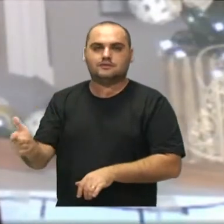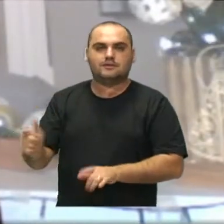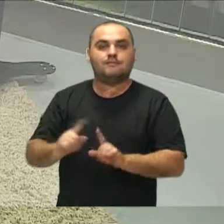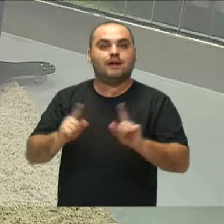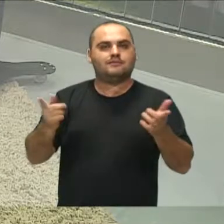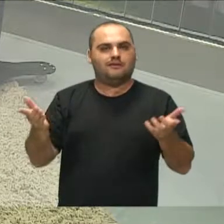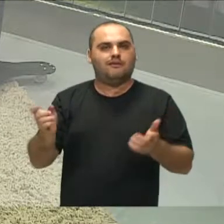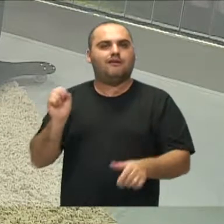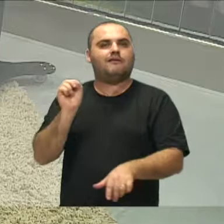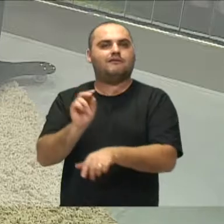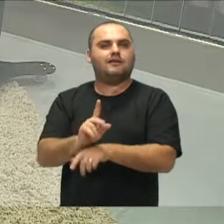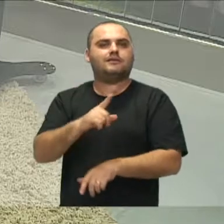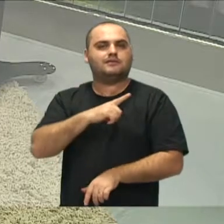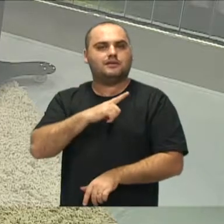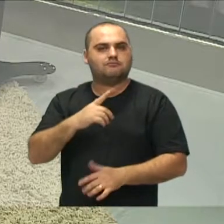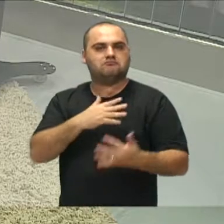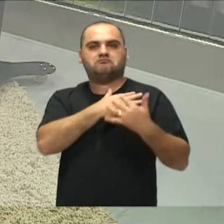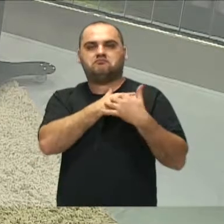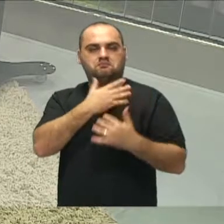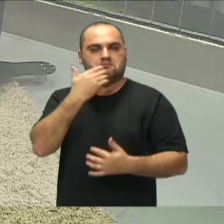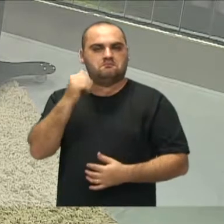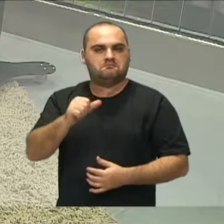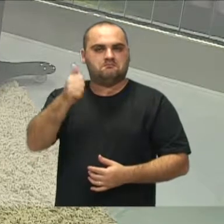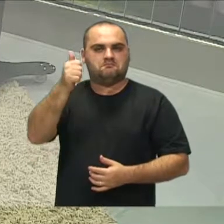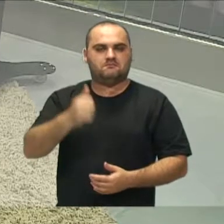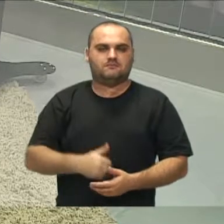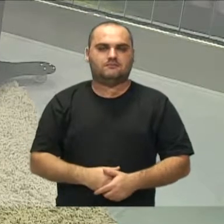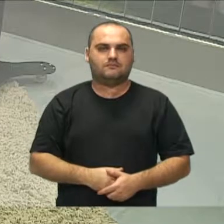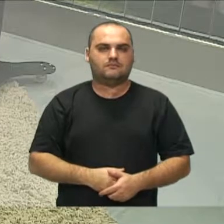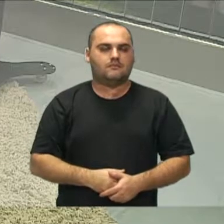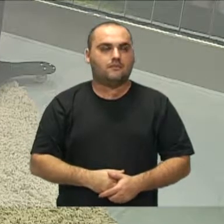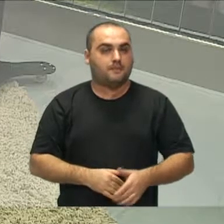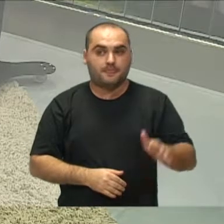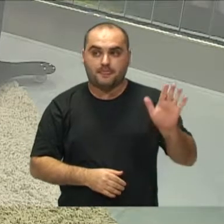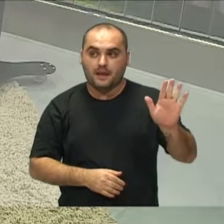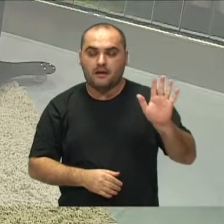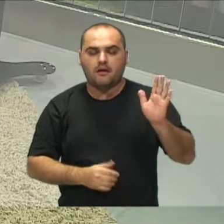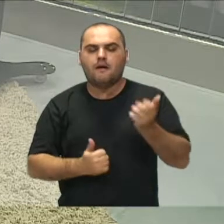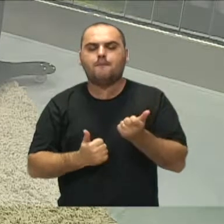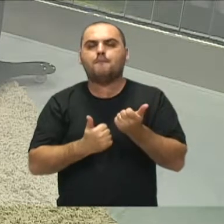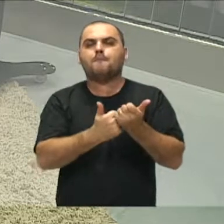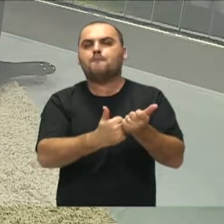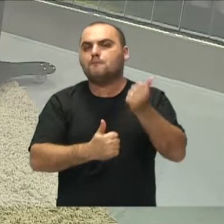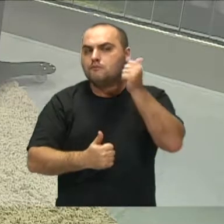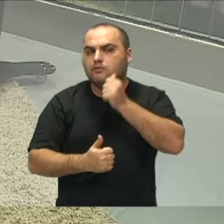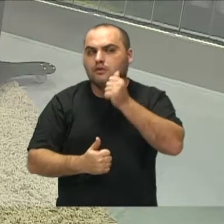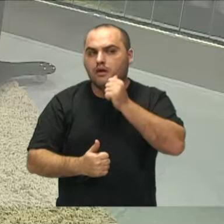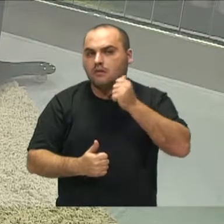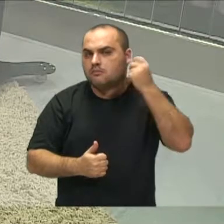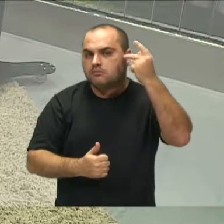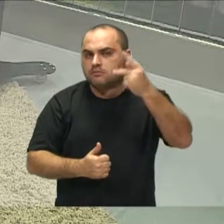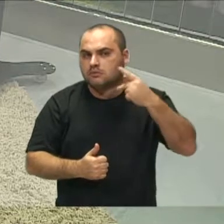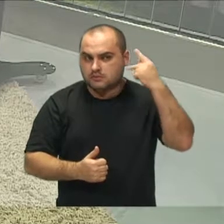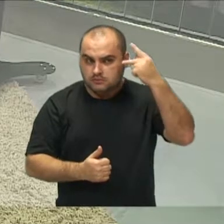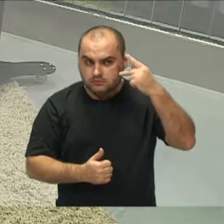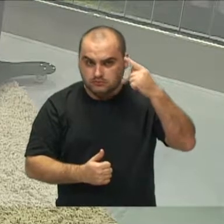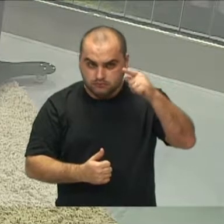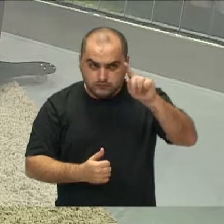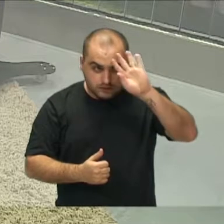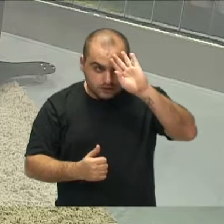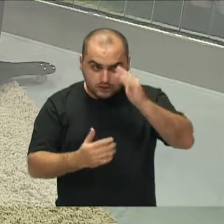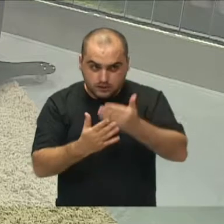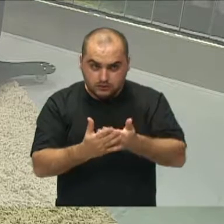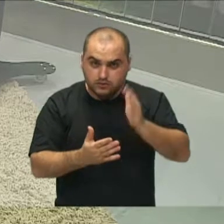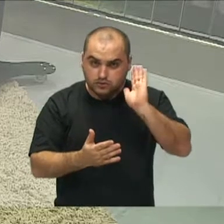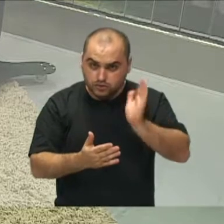maior. Ana, fala-se muito do apoio da mulher na política, né? Você acredita que isso já evoluiu,